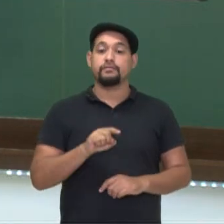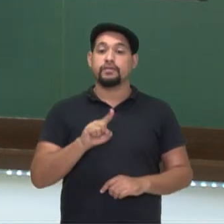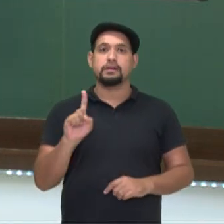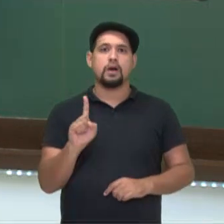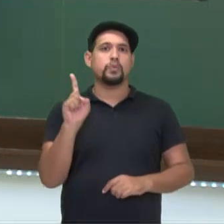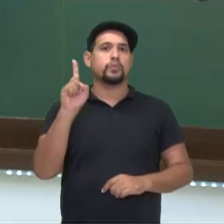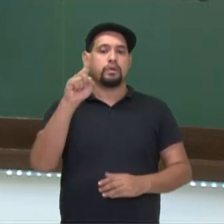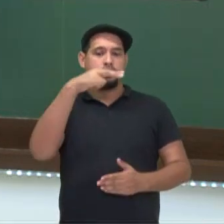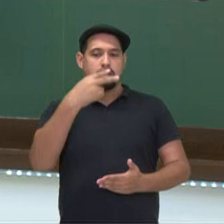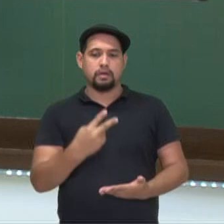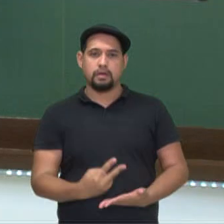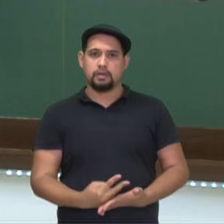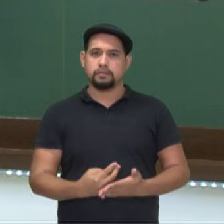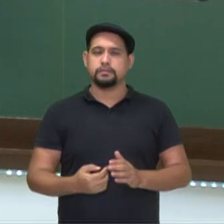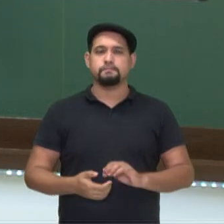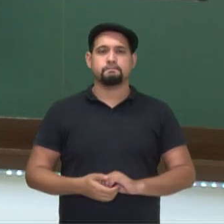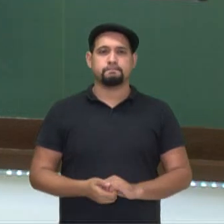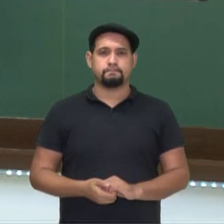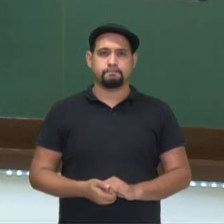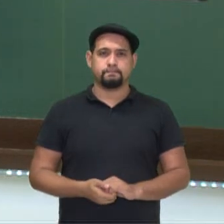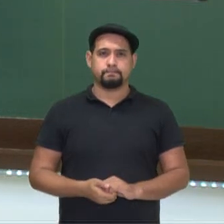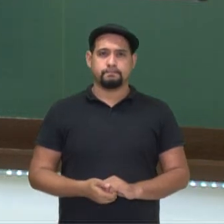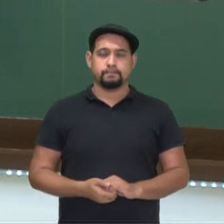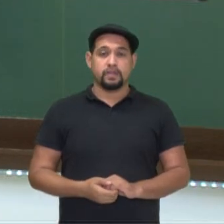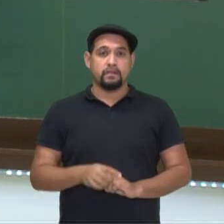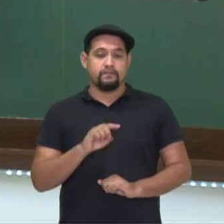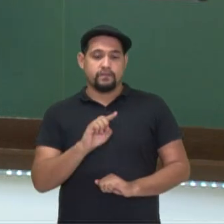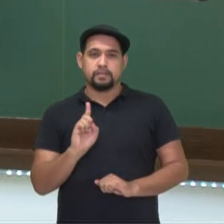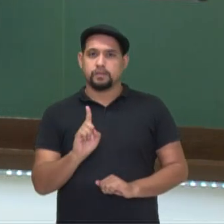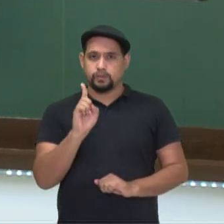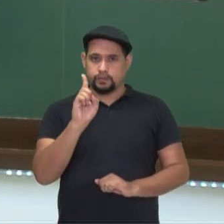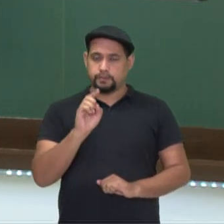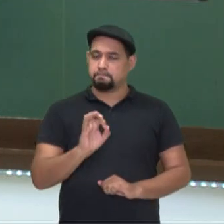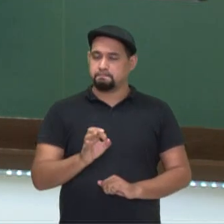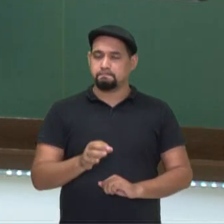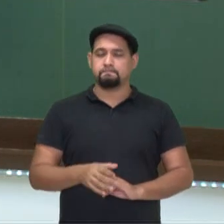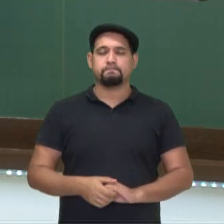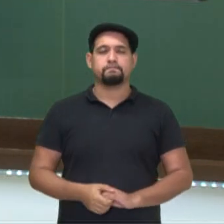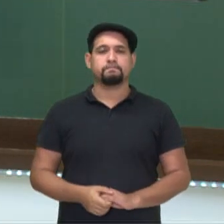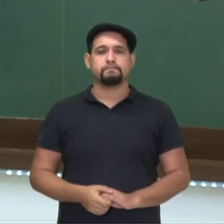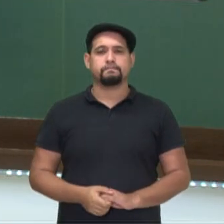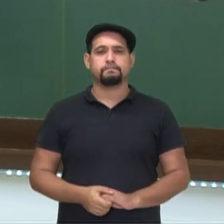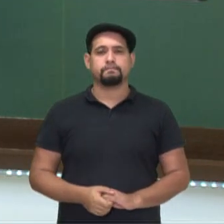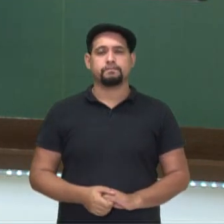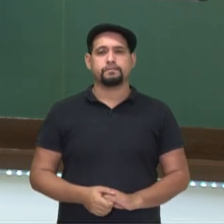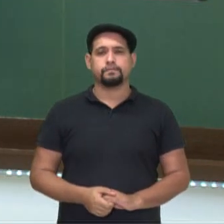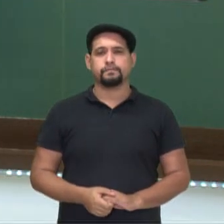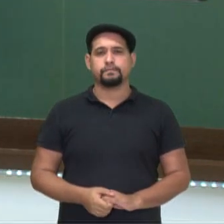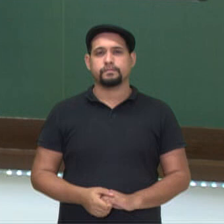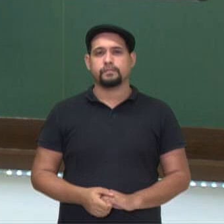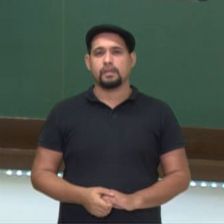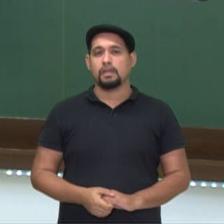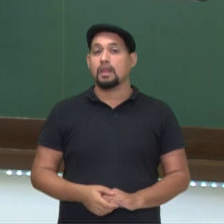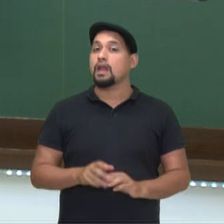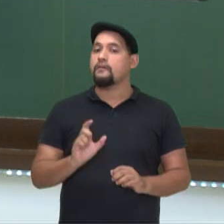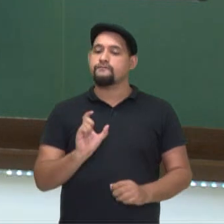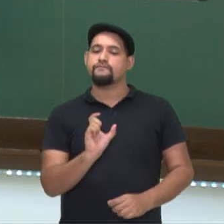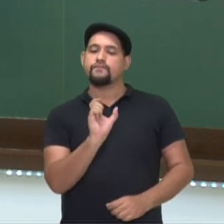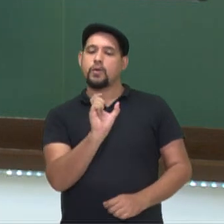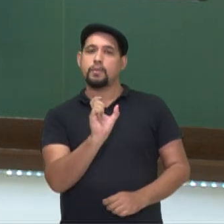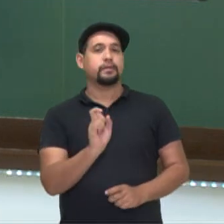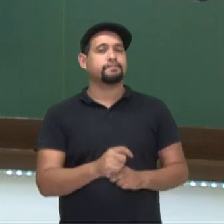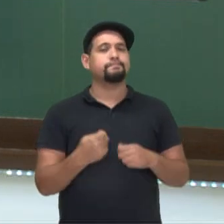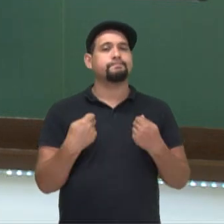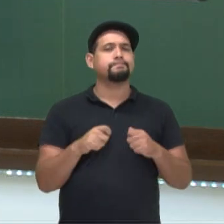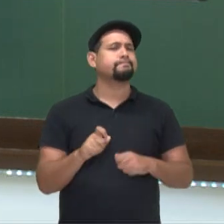da queda. Então, vezes a altura da queda, tá? Essa fórmula, ela é